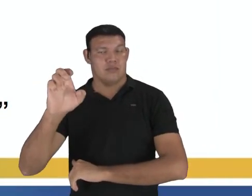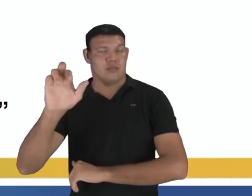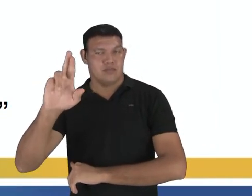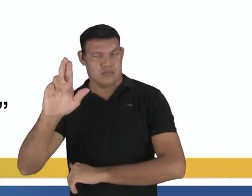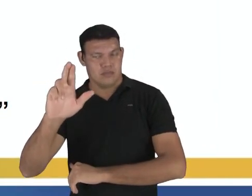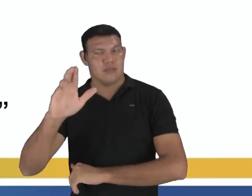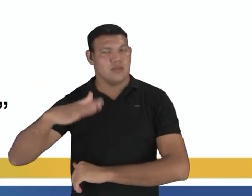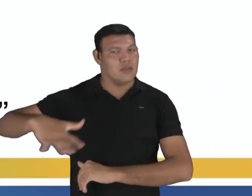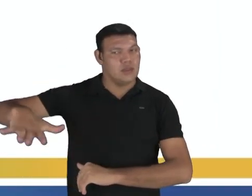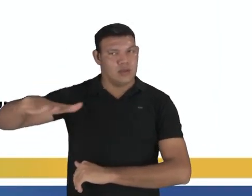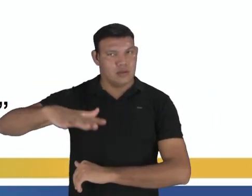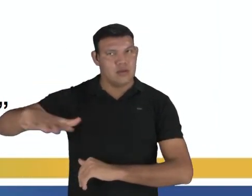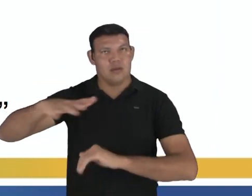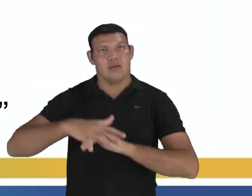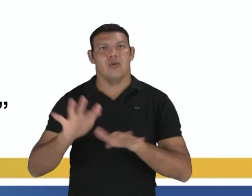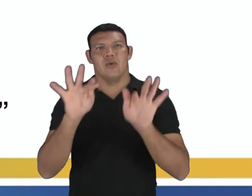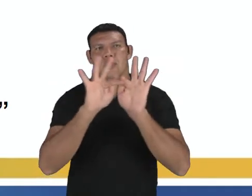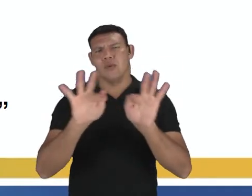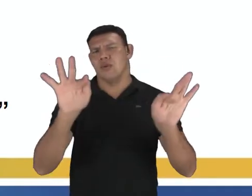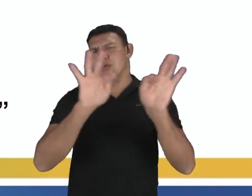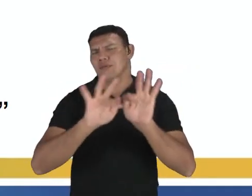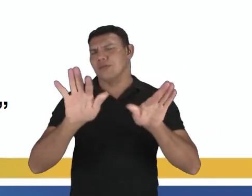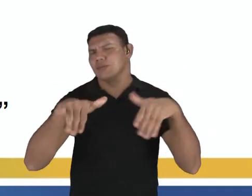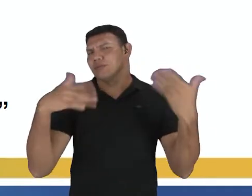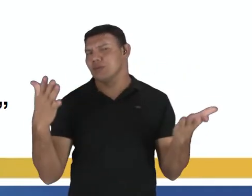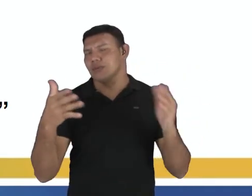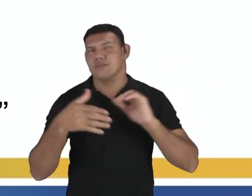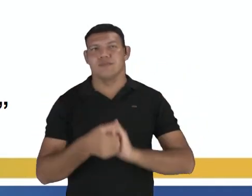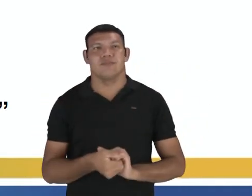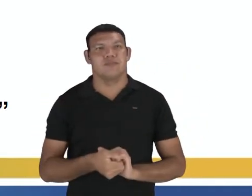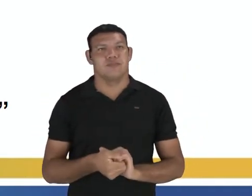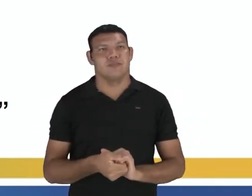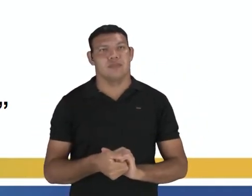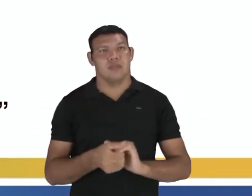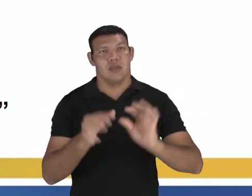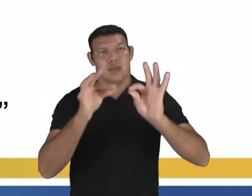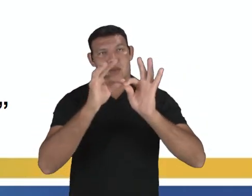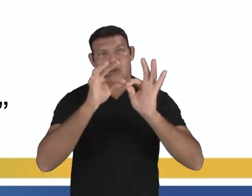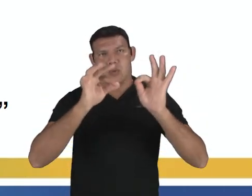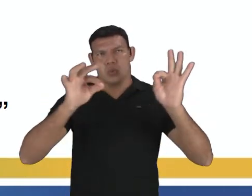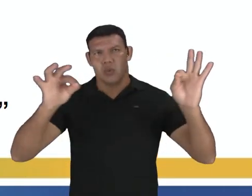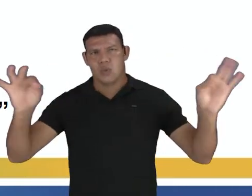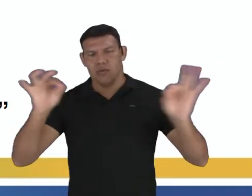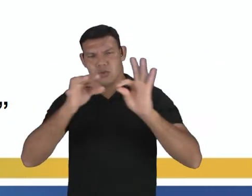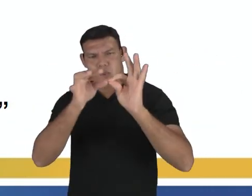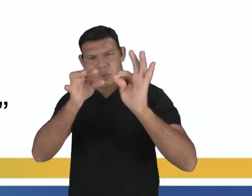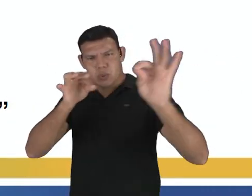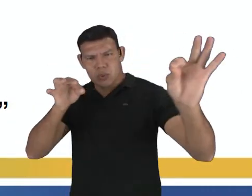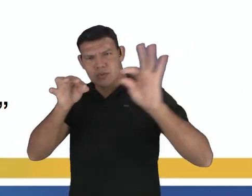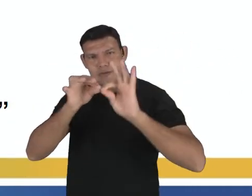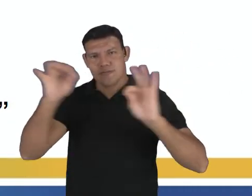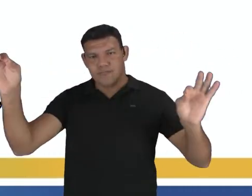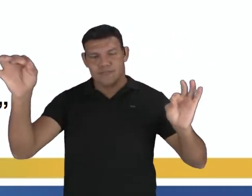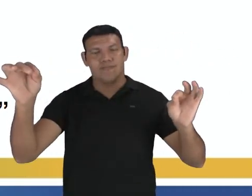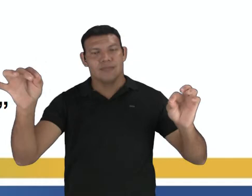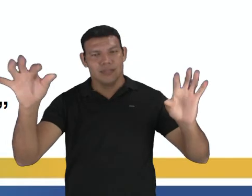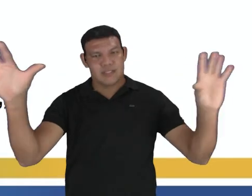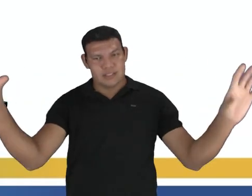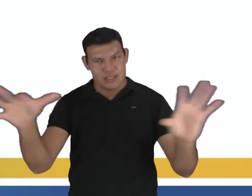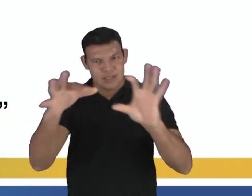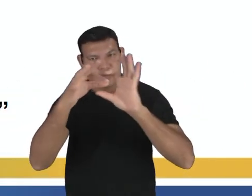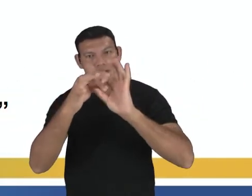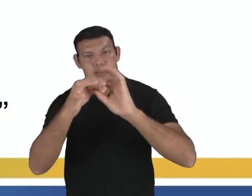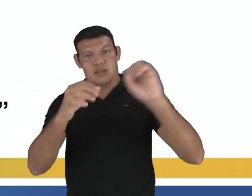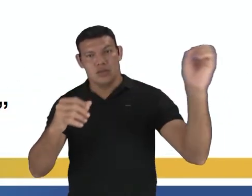de lei das áreas, qual é a frase que organiza ou que enuncia essa lei? As linhas imaginárias que ligam o planeta ao